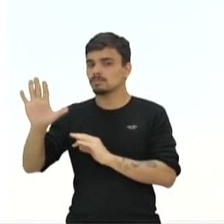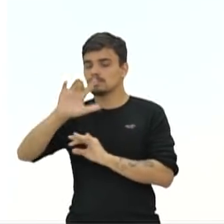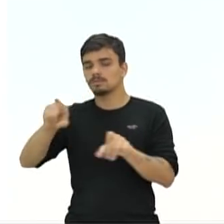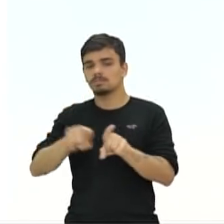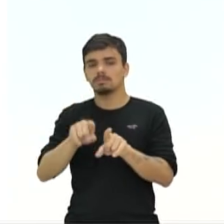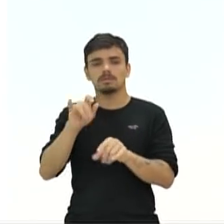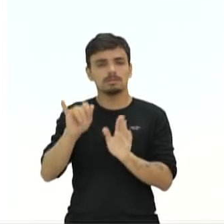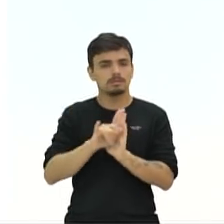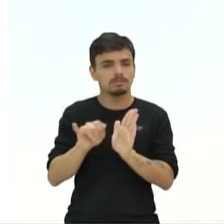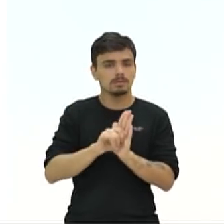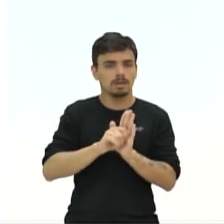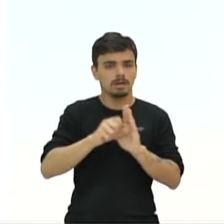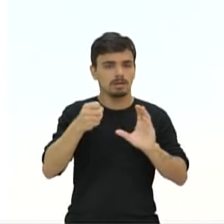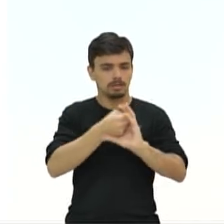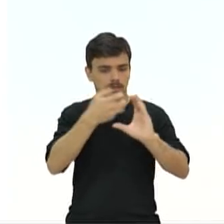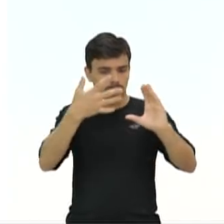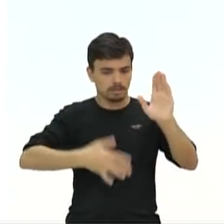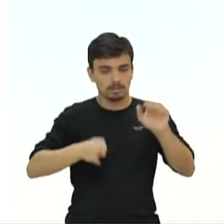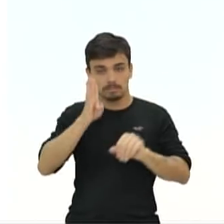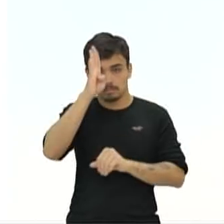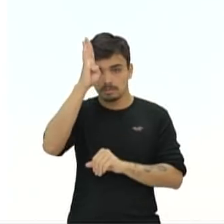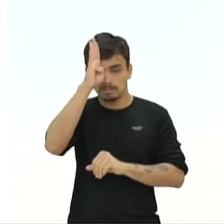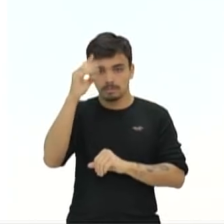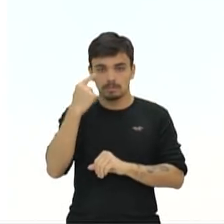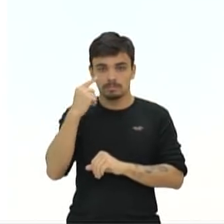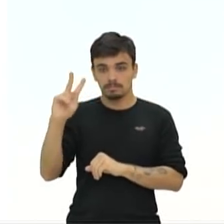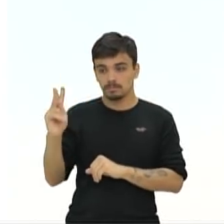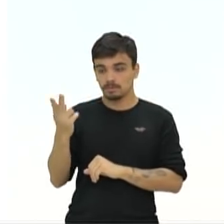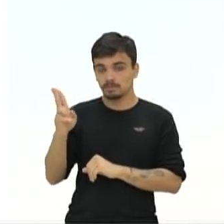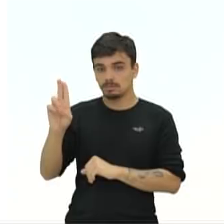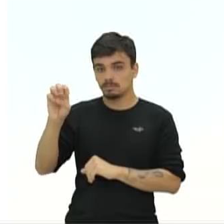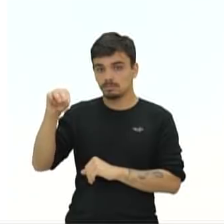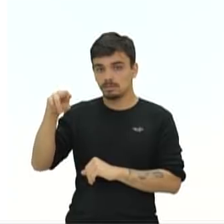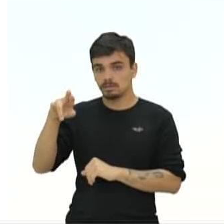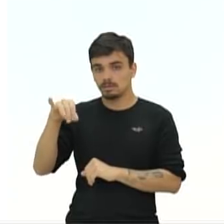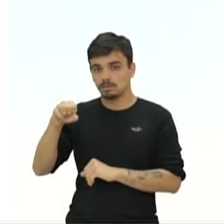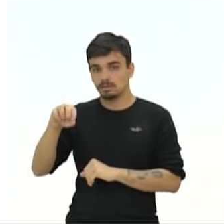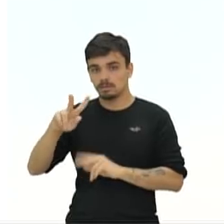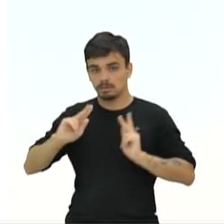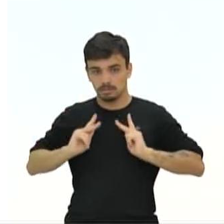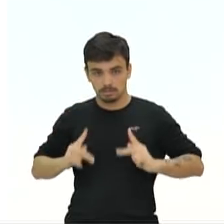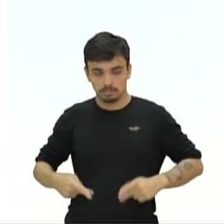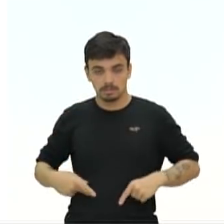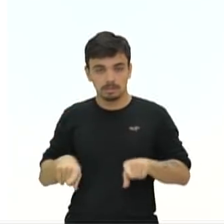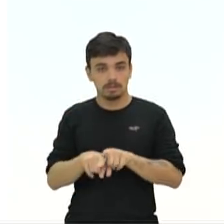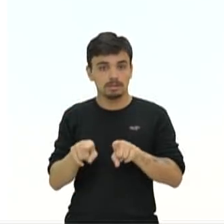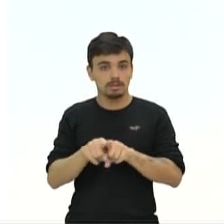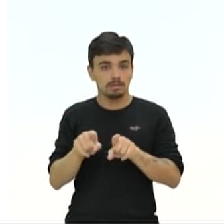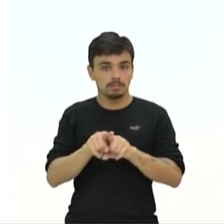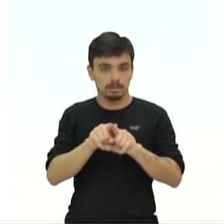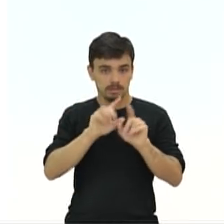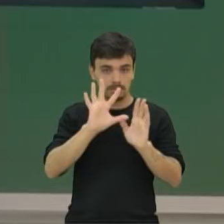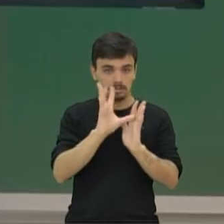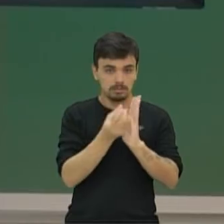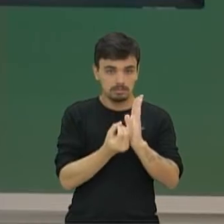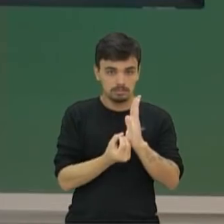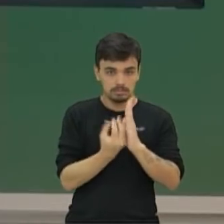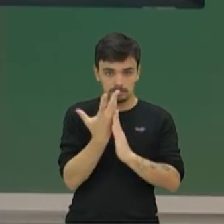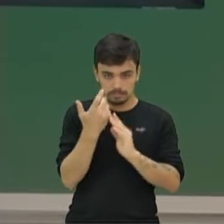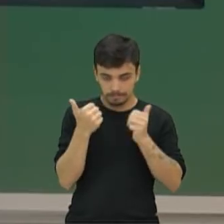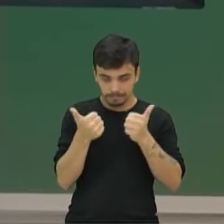principais características do humanismo e do Renascimento e analisar os seus